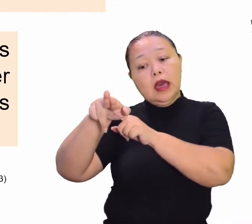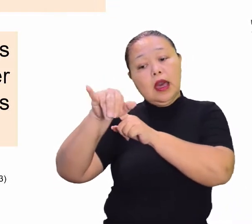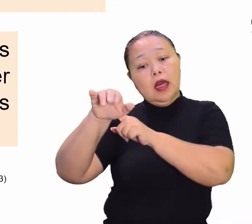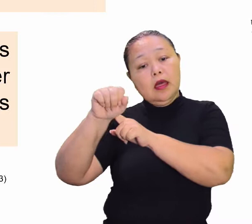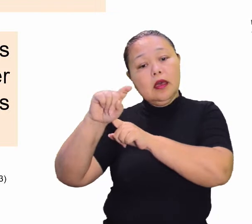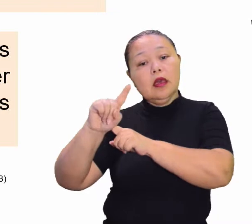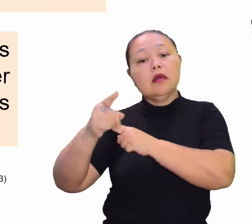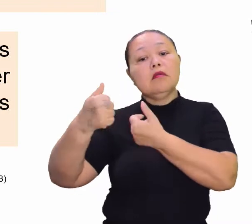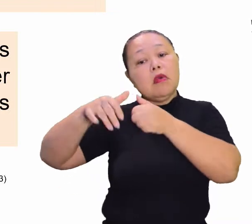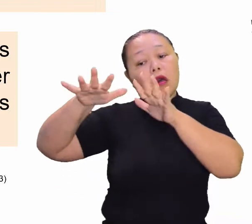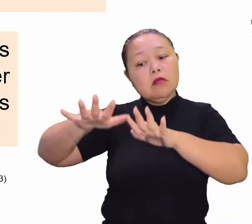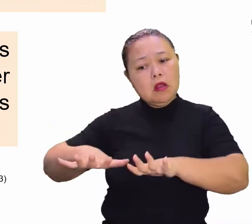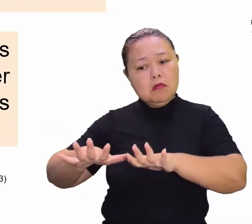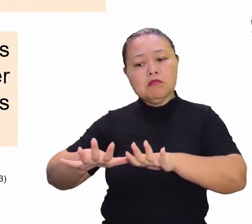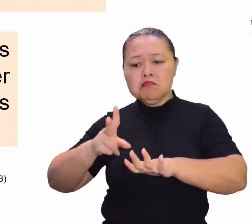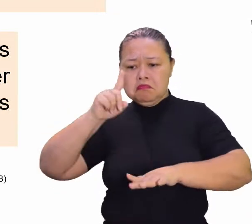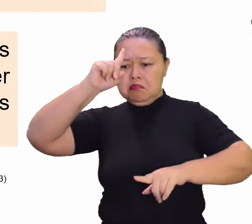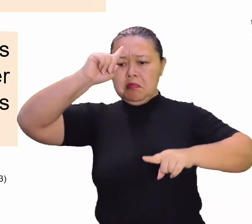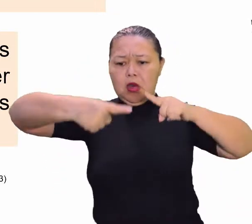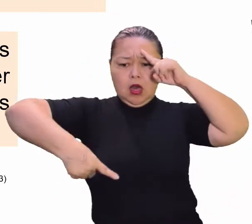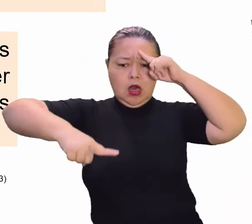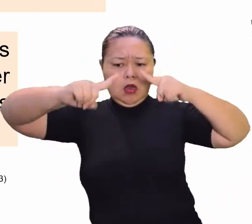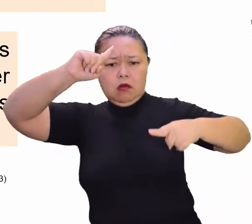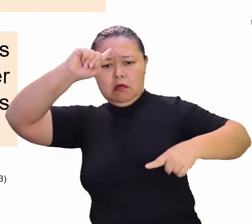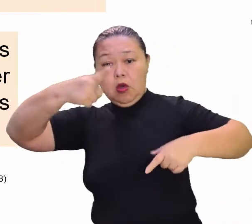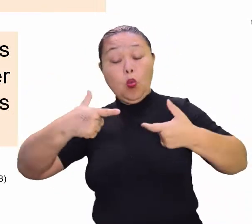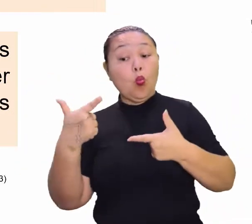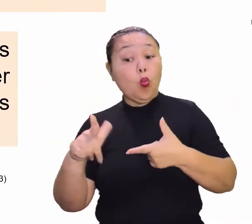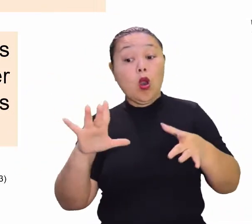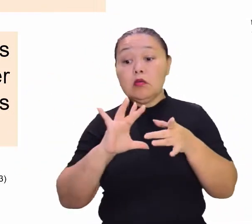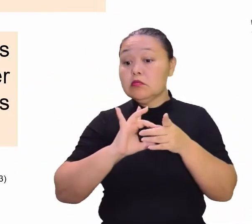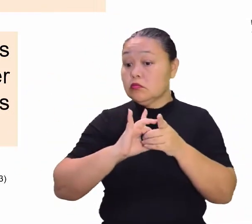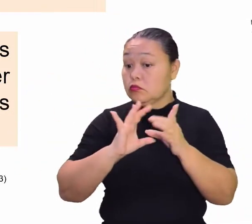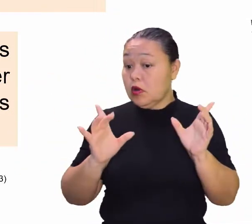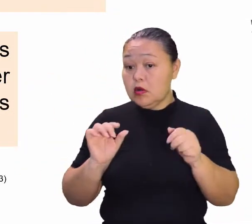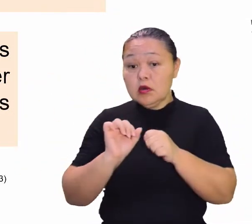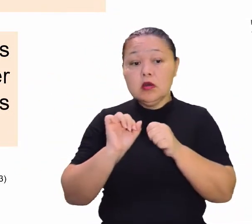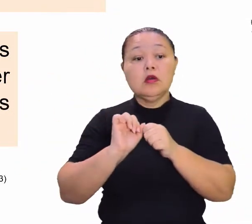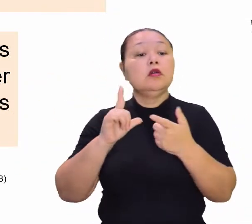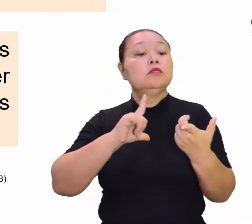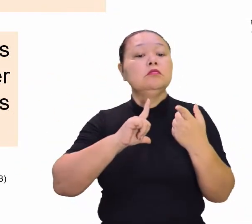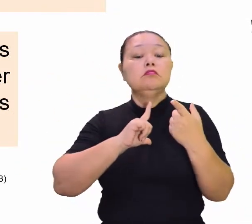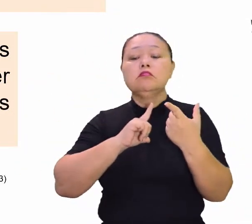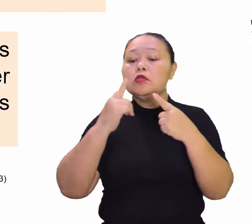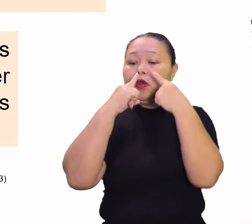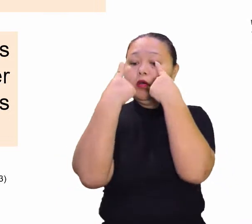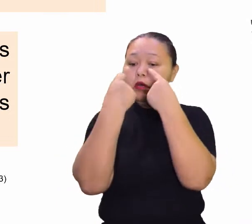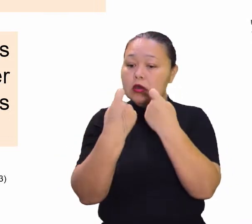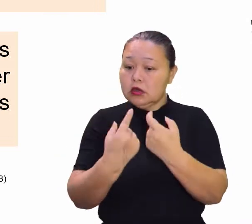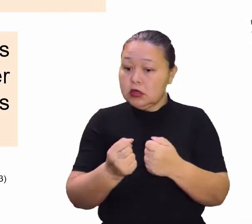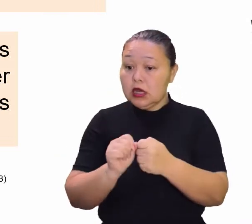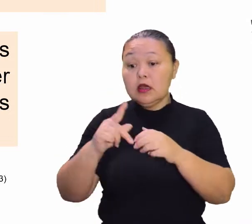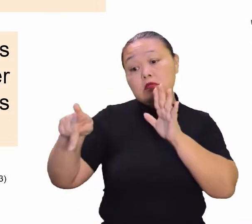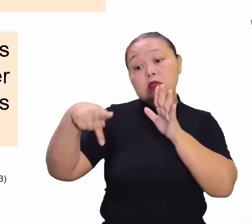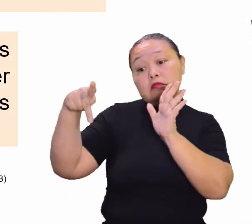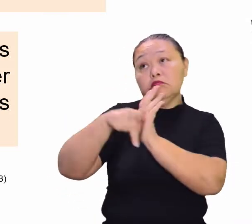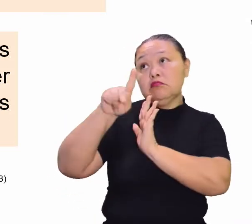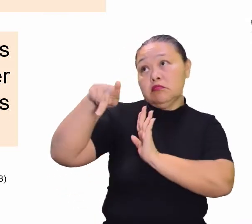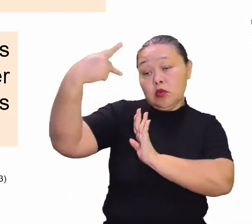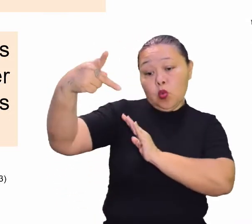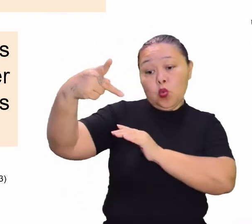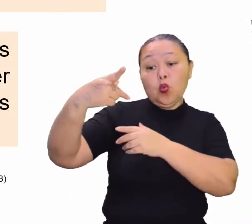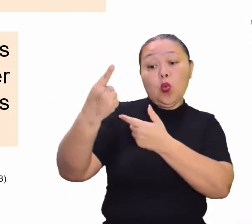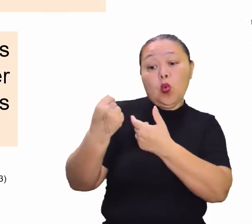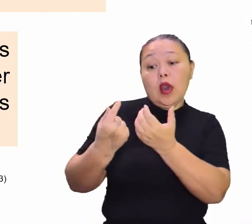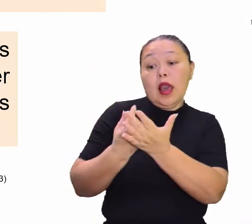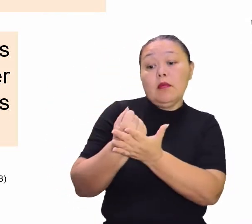autoritários, como o professor Jorge estava falando, antidemocráticos, submissão aos interesses de grande capital internacional. e